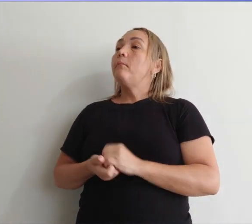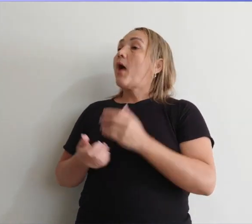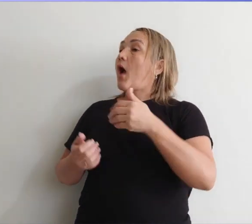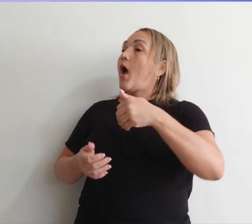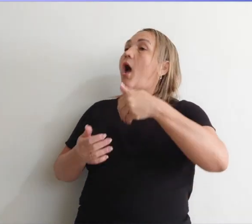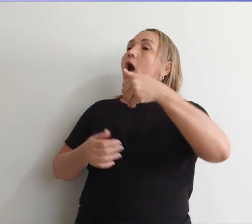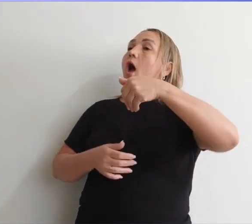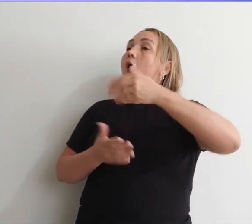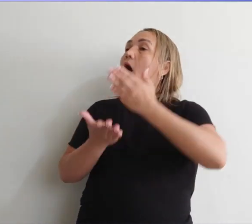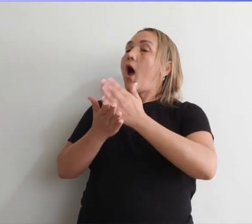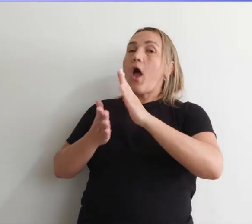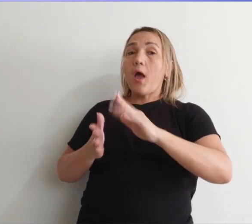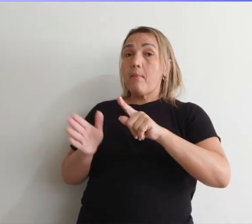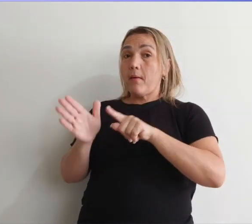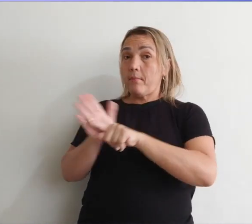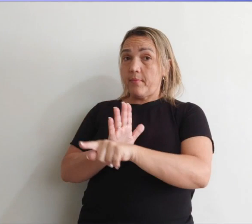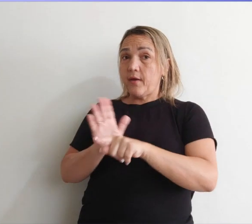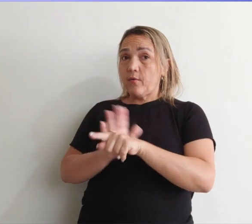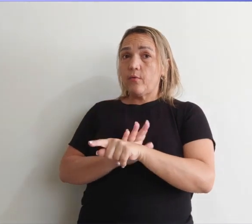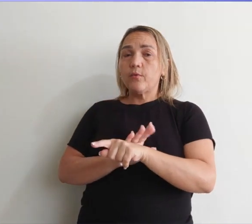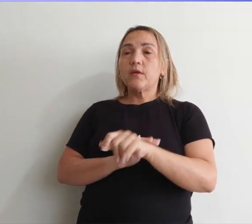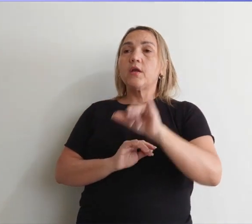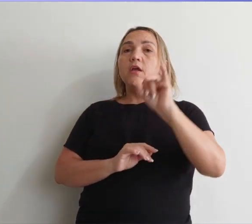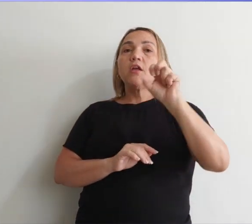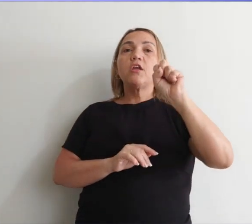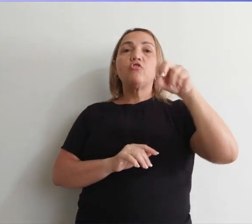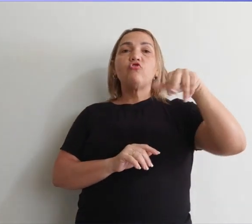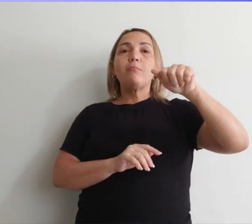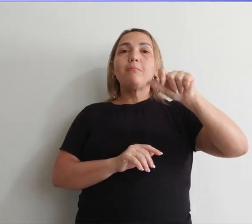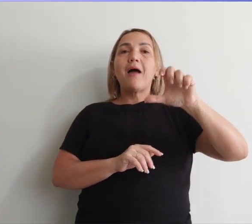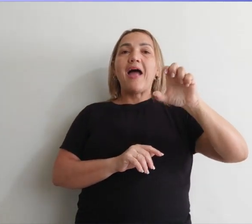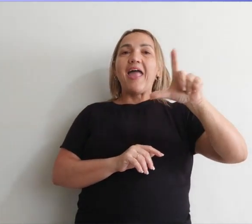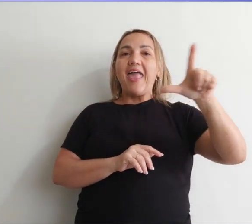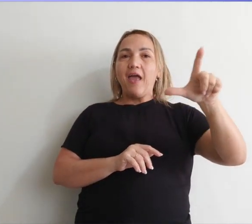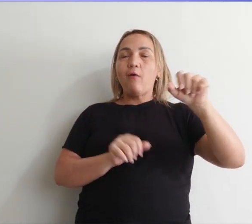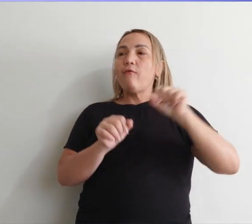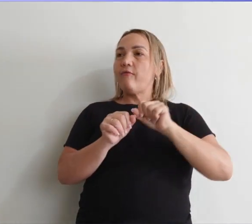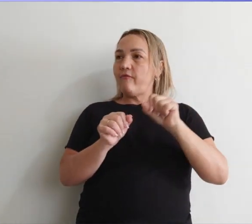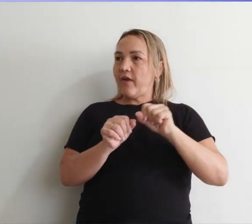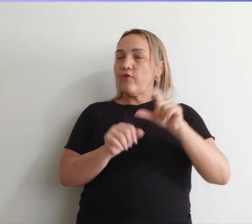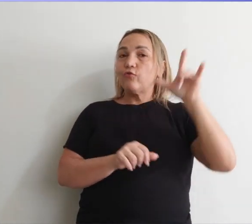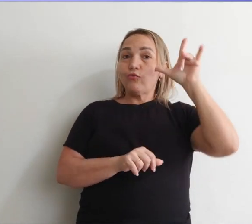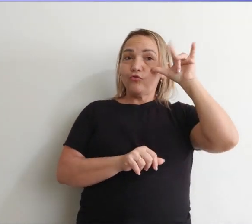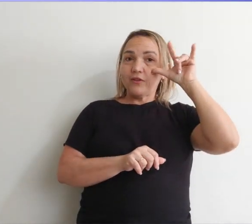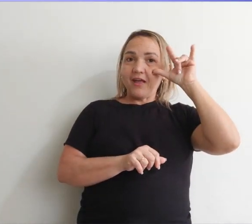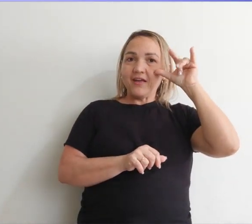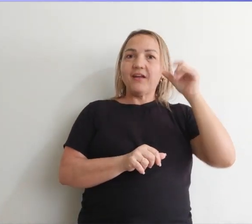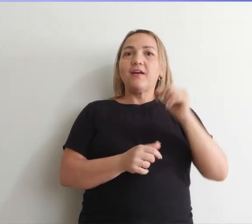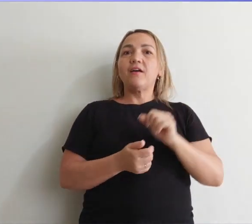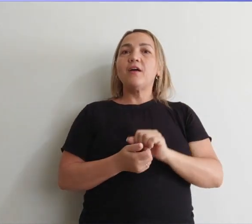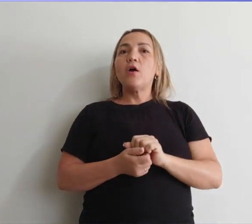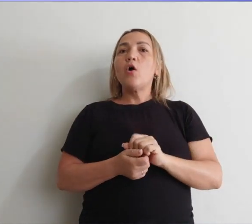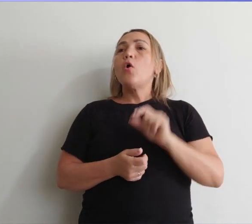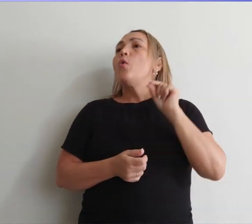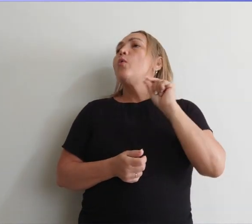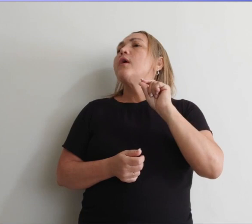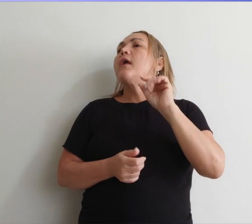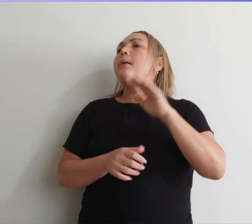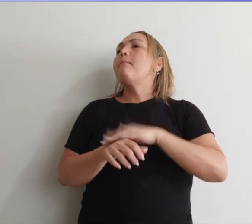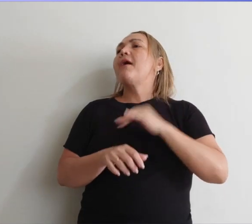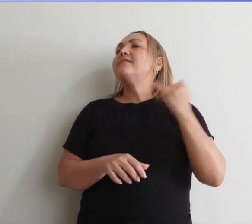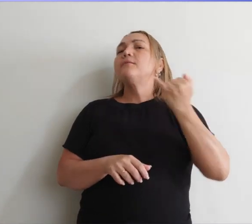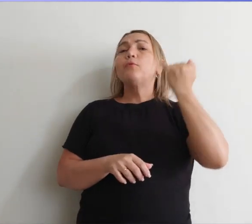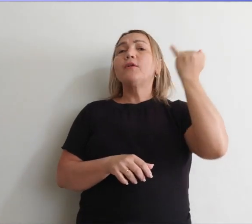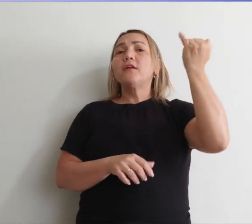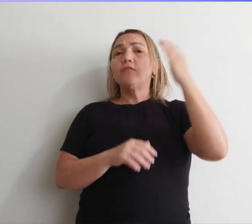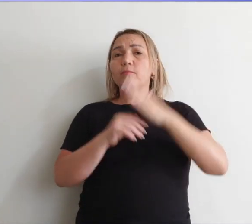Aí, para finalizar, a pergunta que o Ismael Henrique fez no Instagram, que é o que é mais